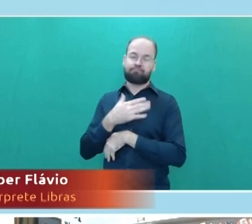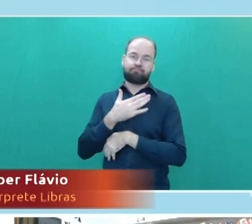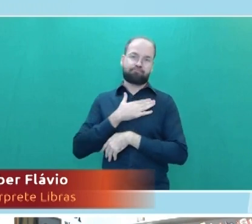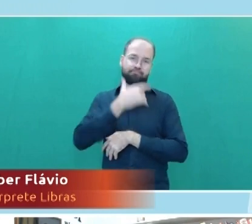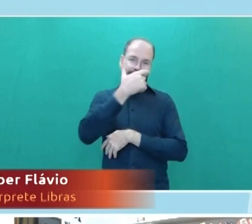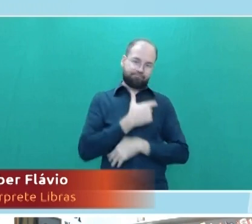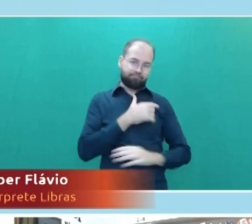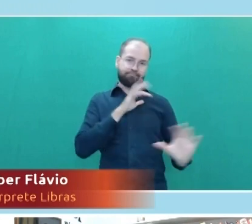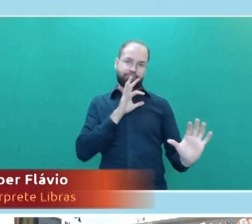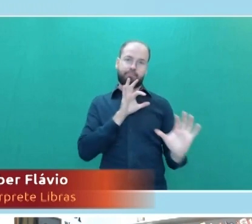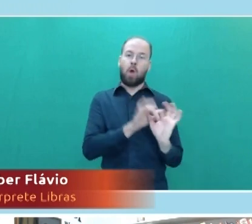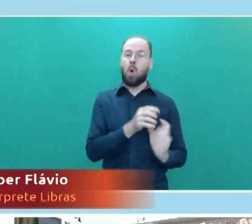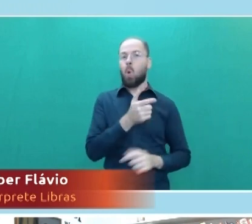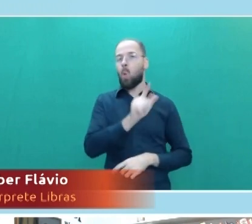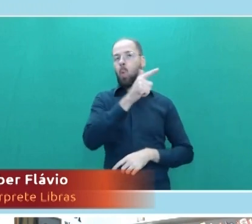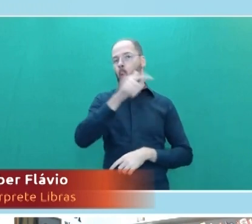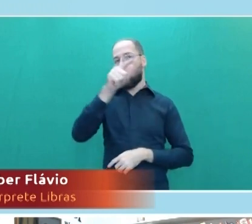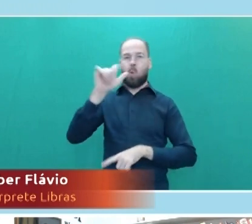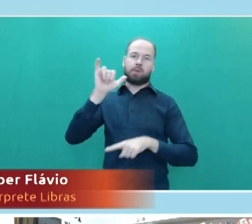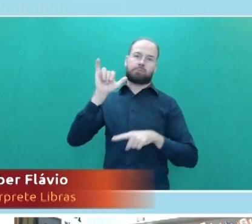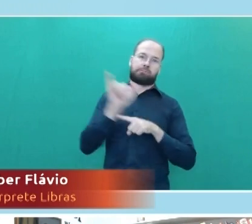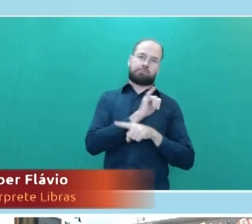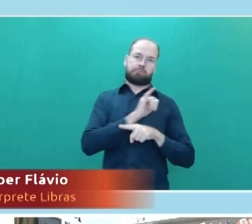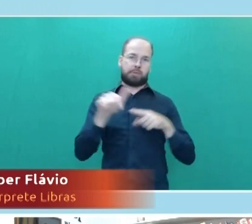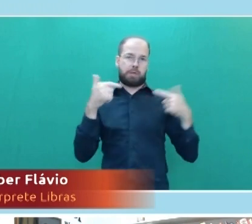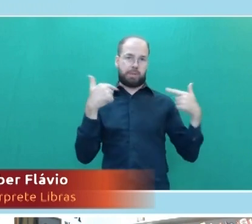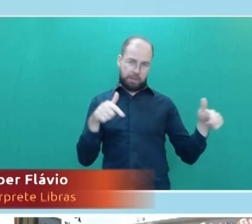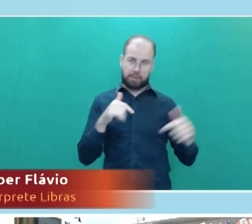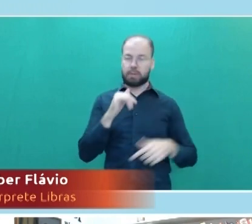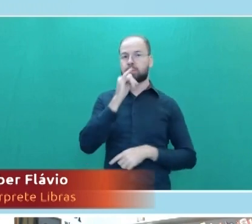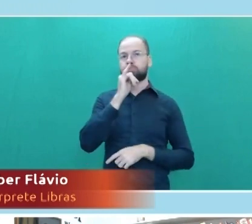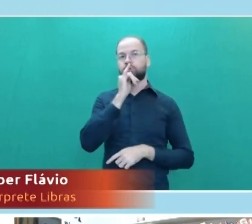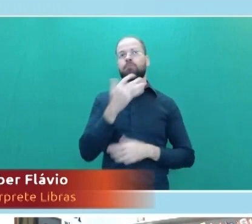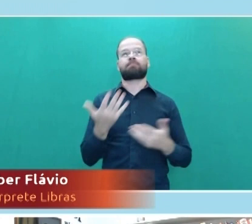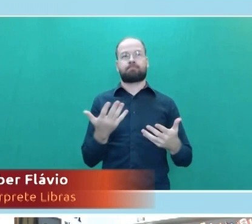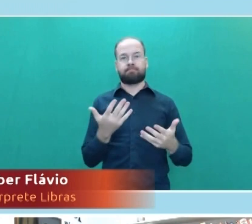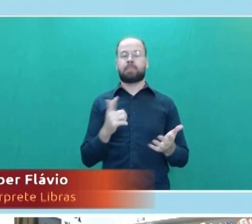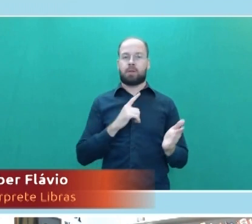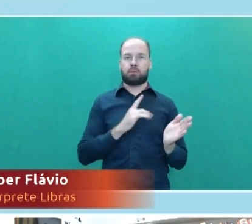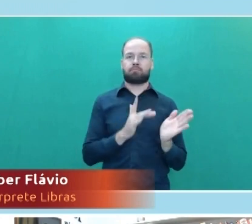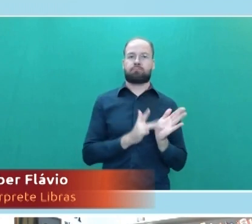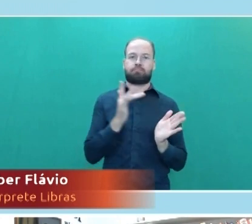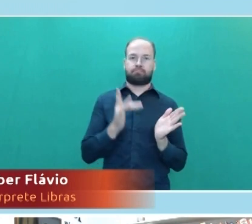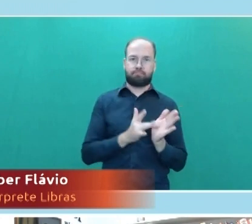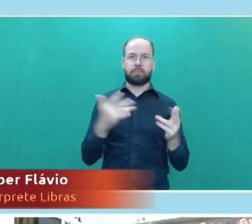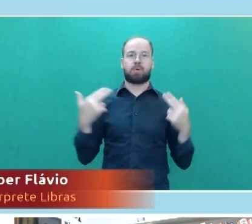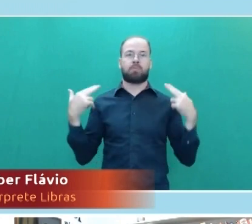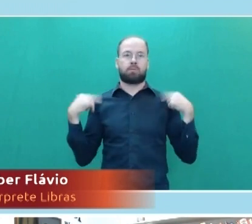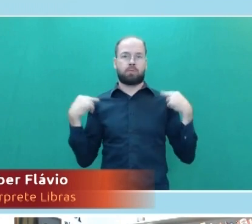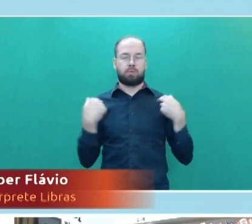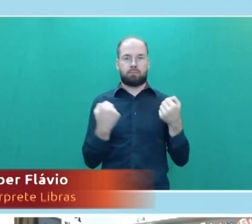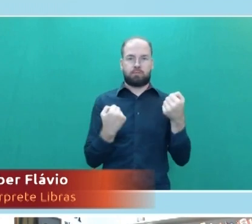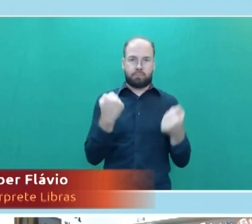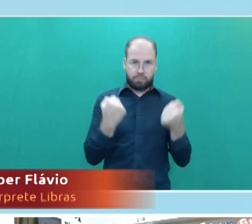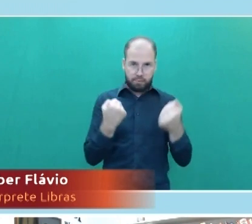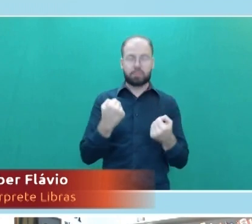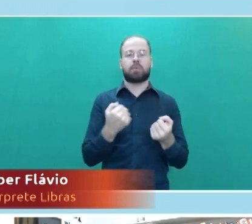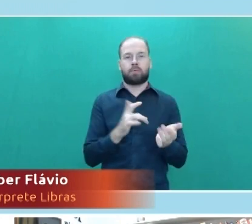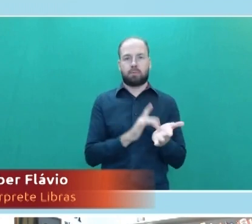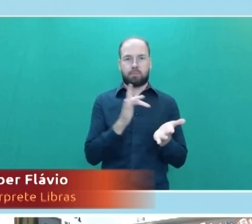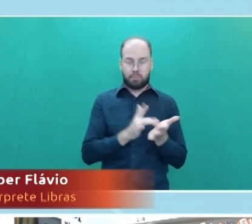outras possibilidades. São vários trabalhadores, inclusive trabalhadores de aplicativo, né? E esse discurso ideológico que